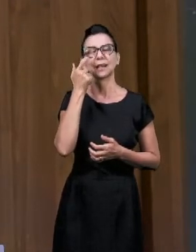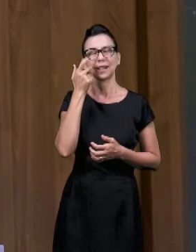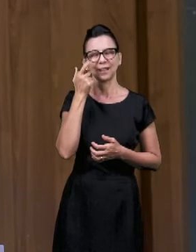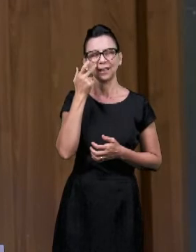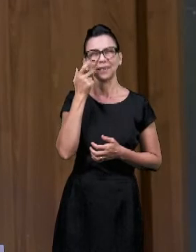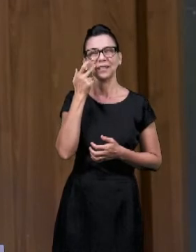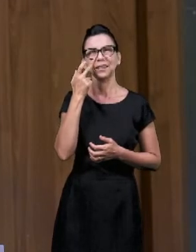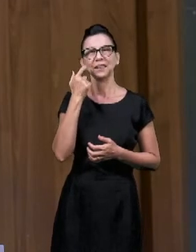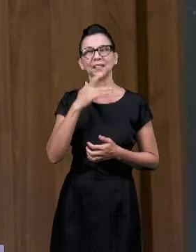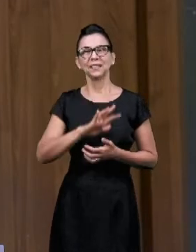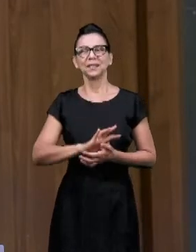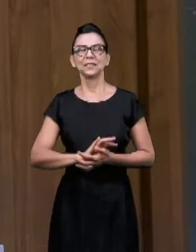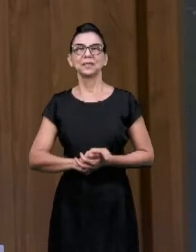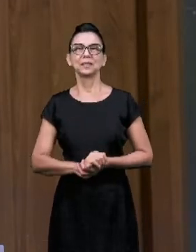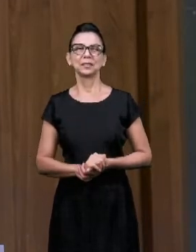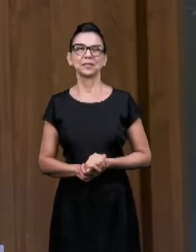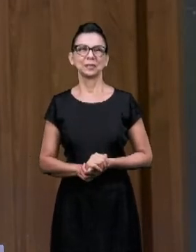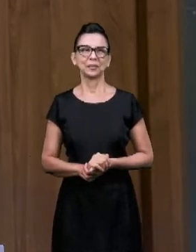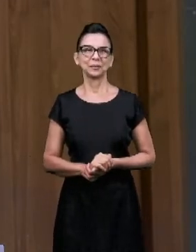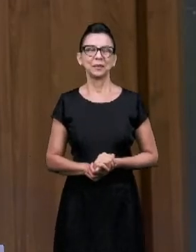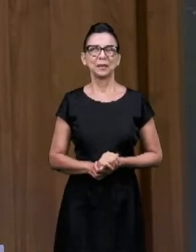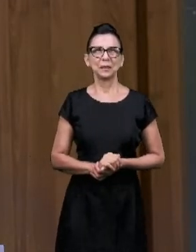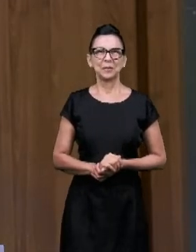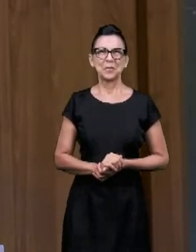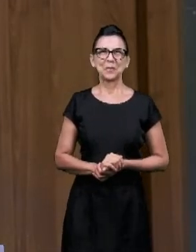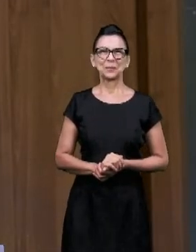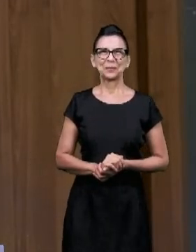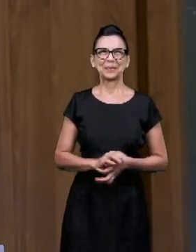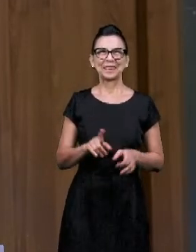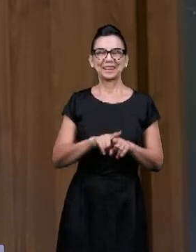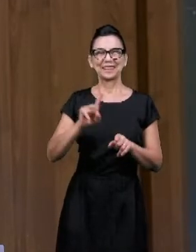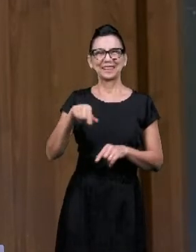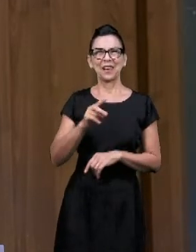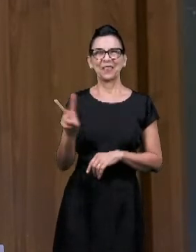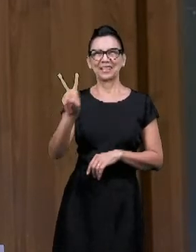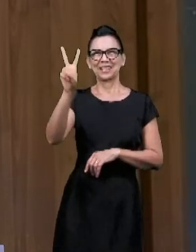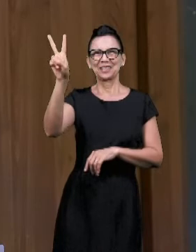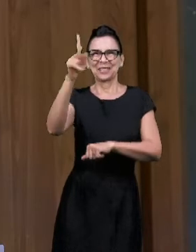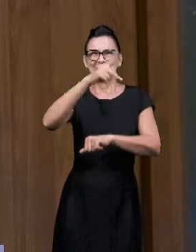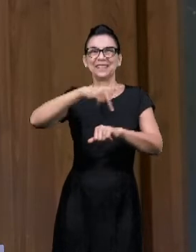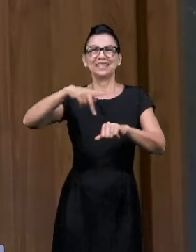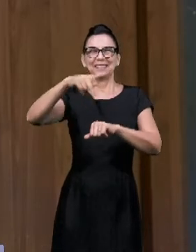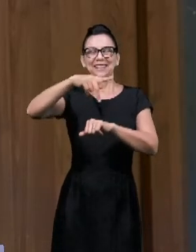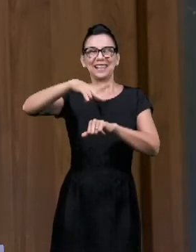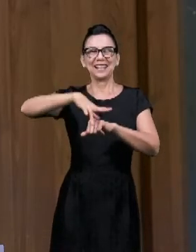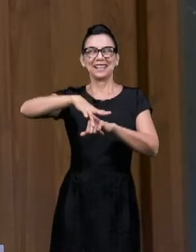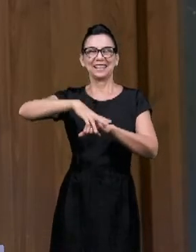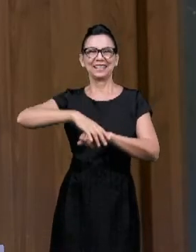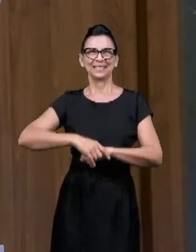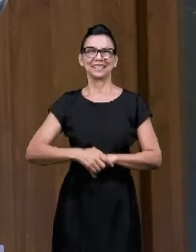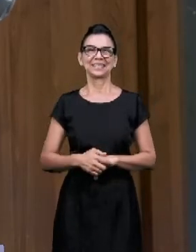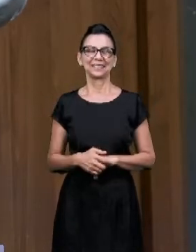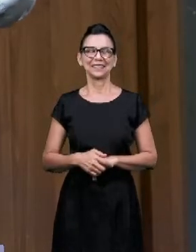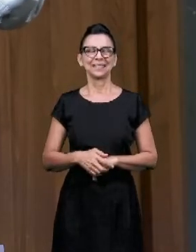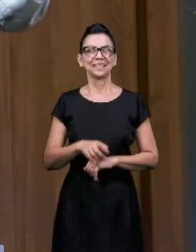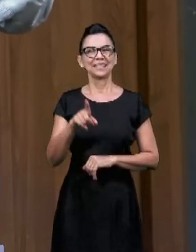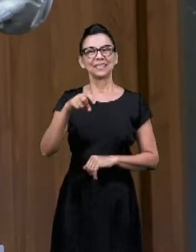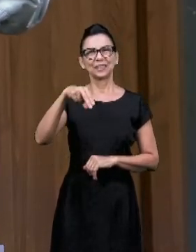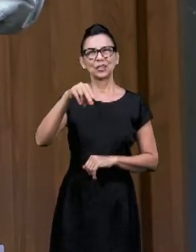E também lá iremos depois para a Venezuela, lá na cidade de Guajabita, onde está ali o nosso irmão jovem